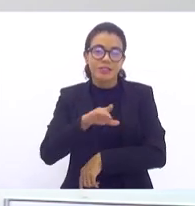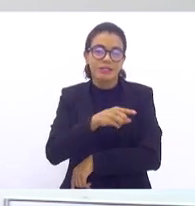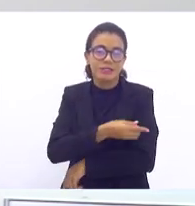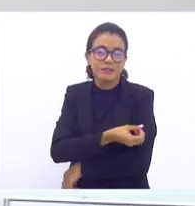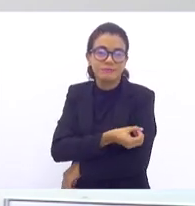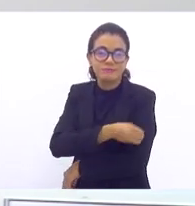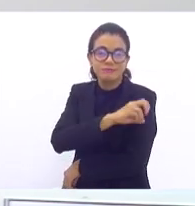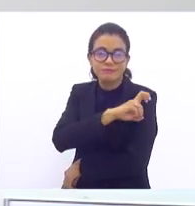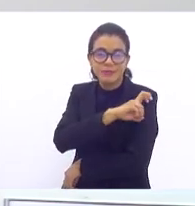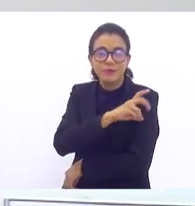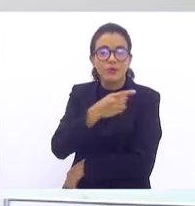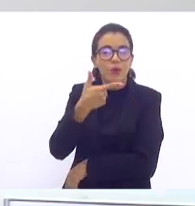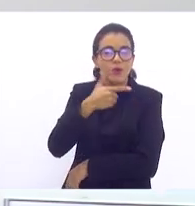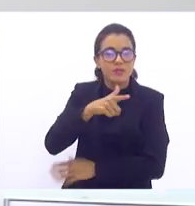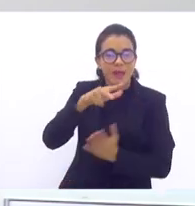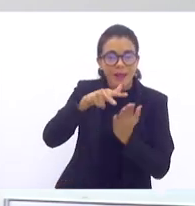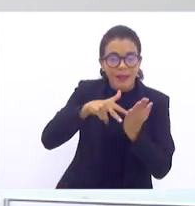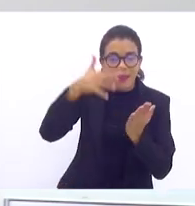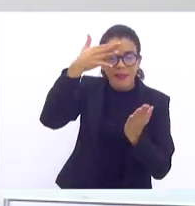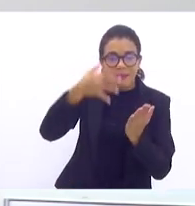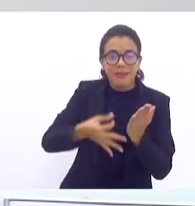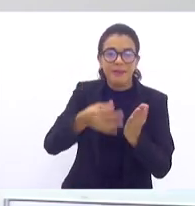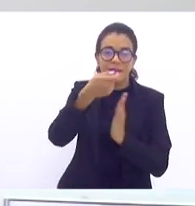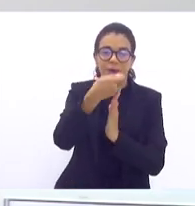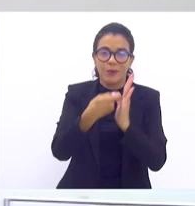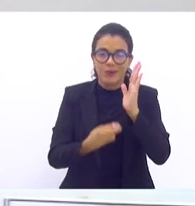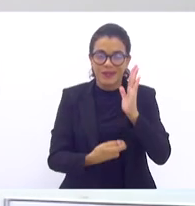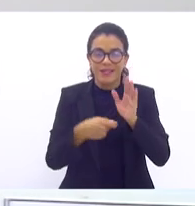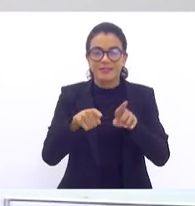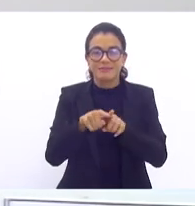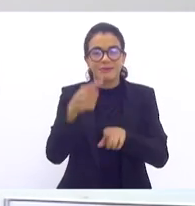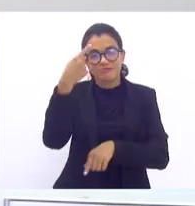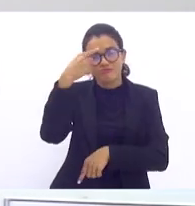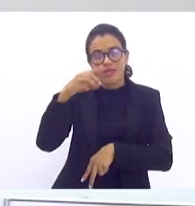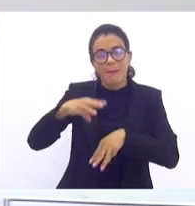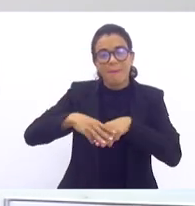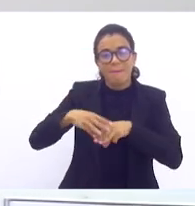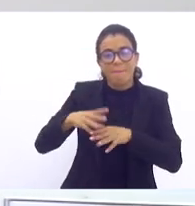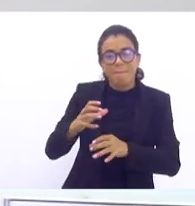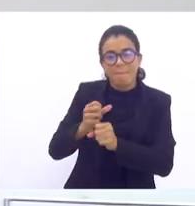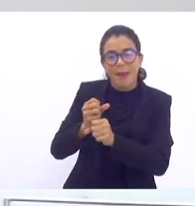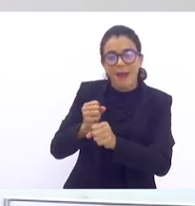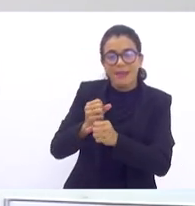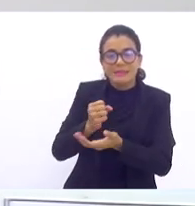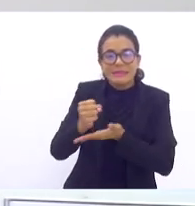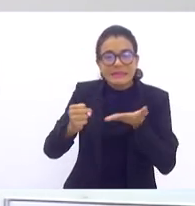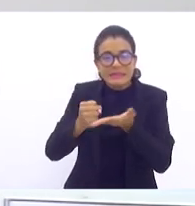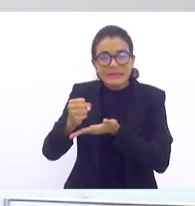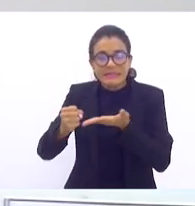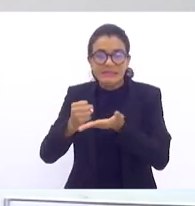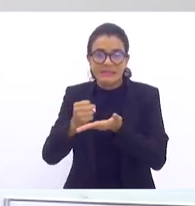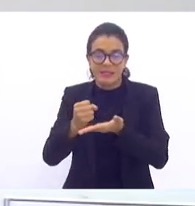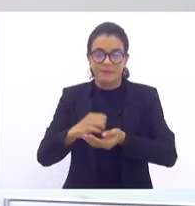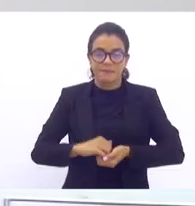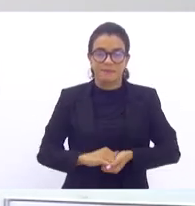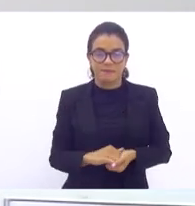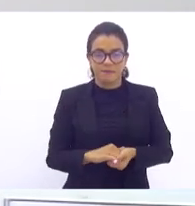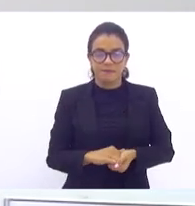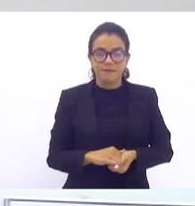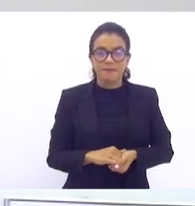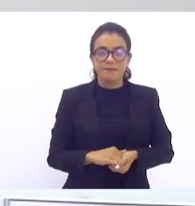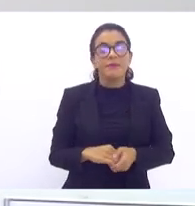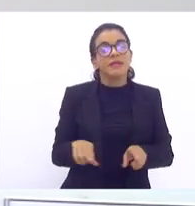fundamental sem saber interpretar um texto sem saber fazer uma conta de aritmética e é